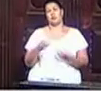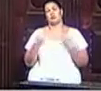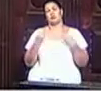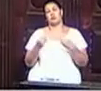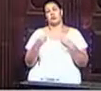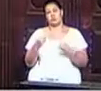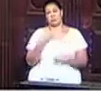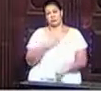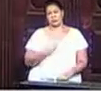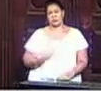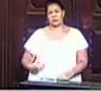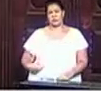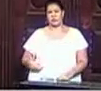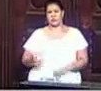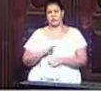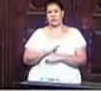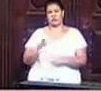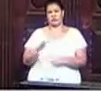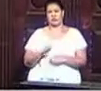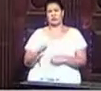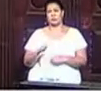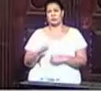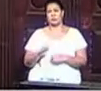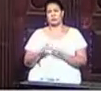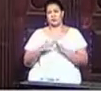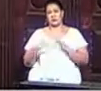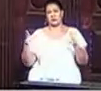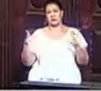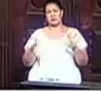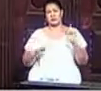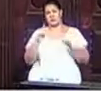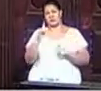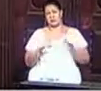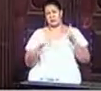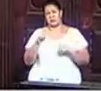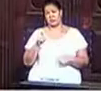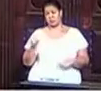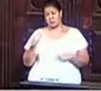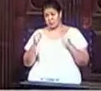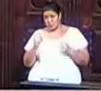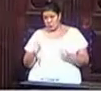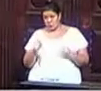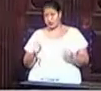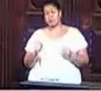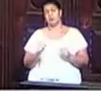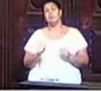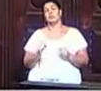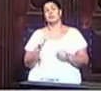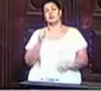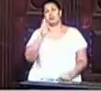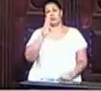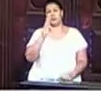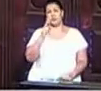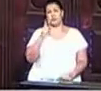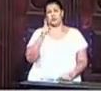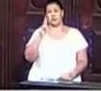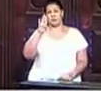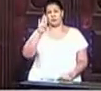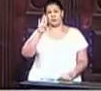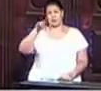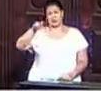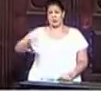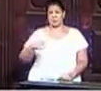Estado abre mão de uma licitação que lhe pode render 2 bilhões de reais e, ao mesmo tempo,